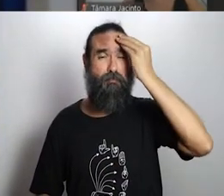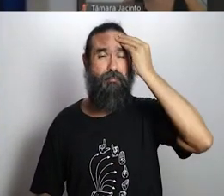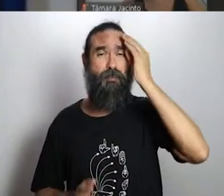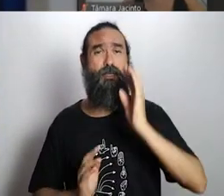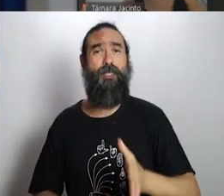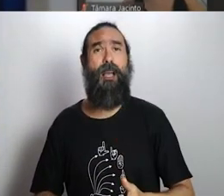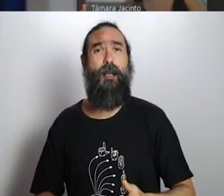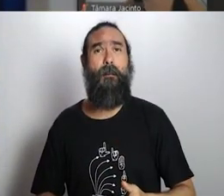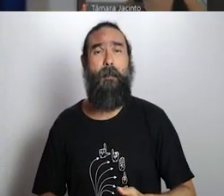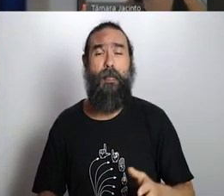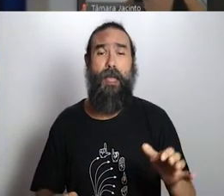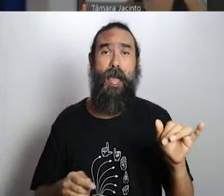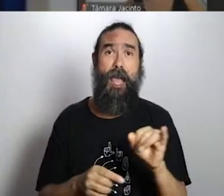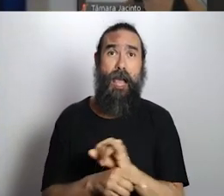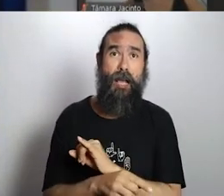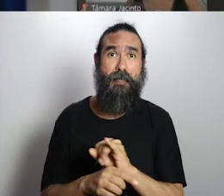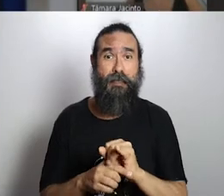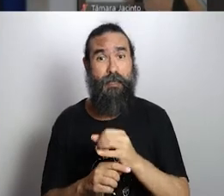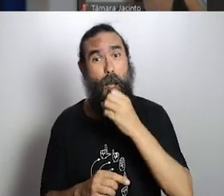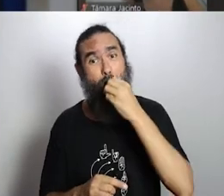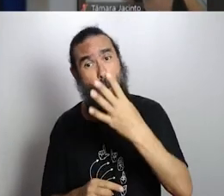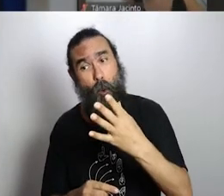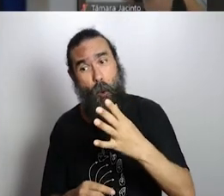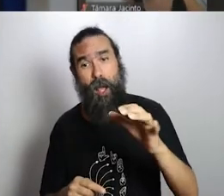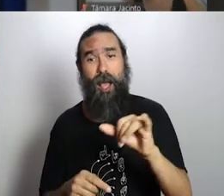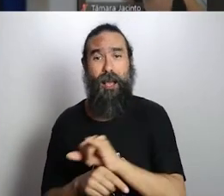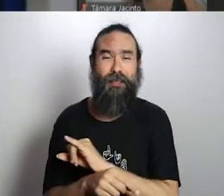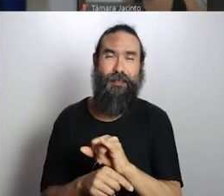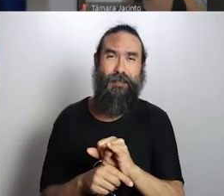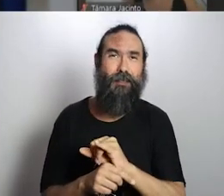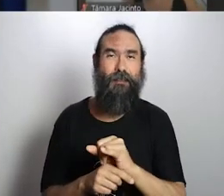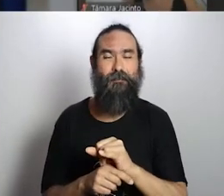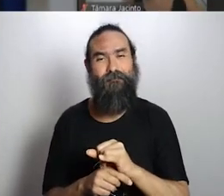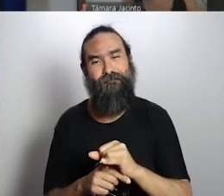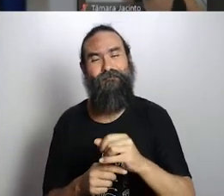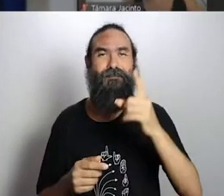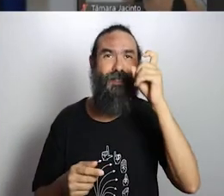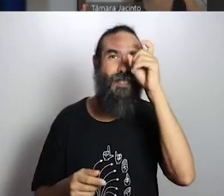coisa, é uma comida meio amarga, porque